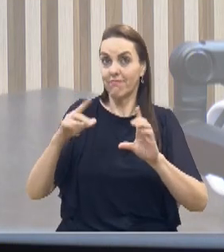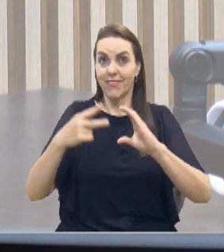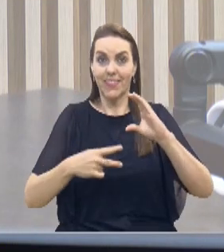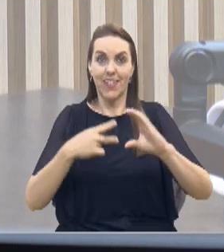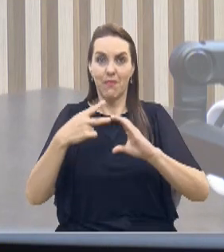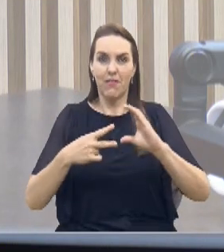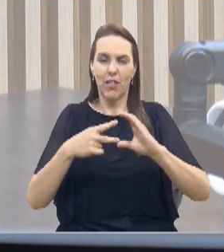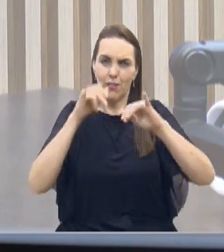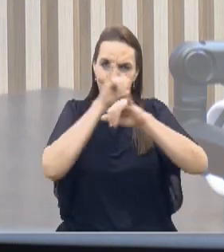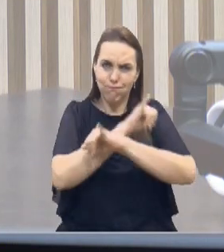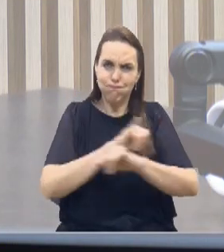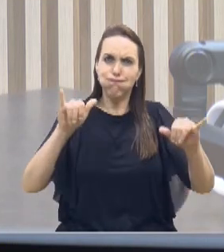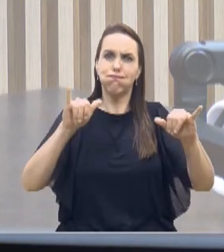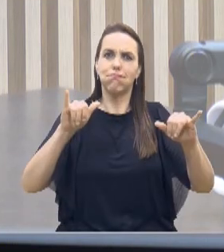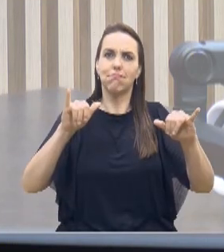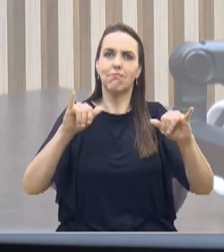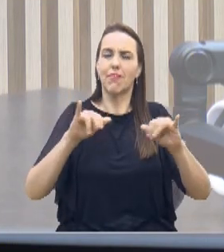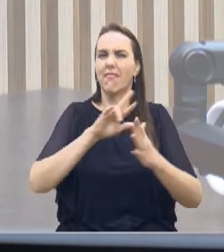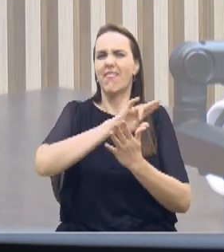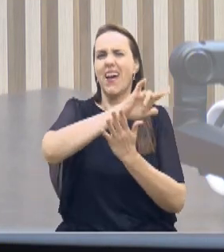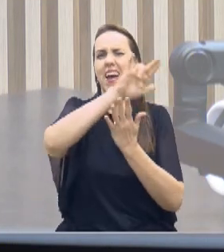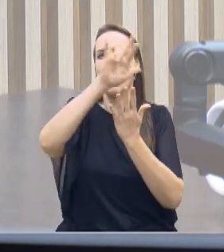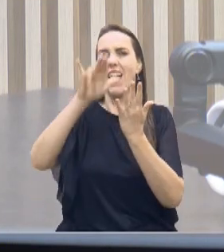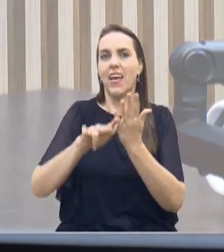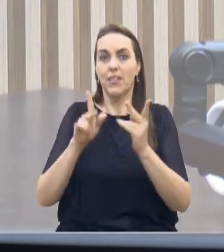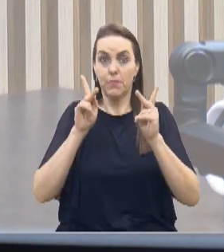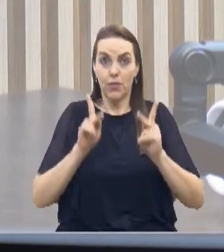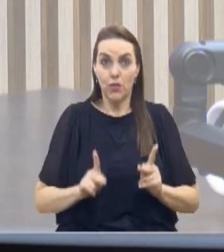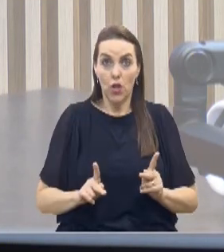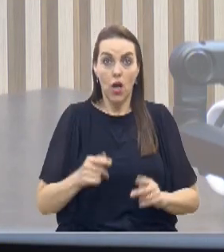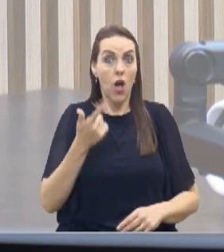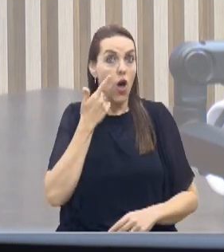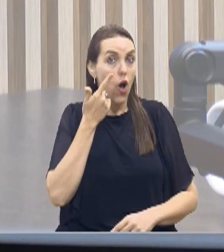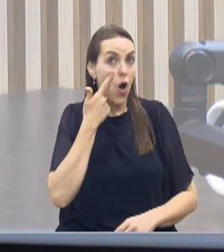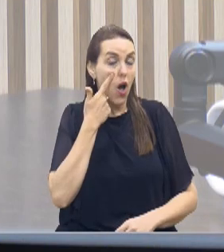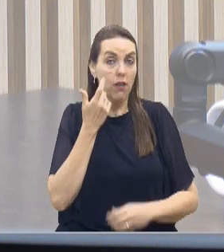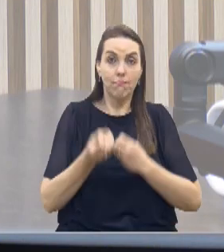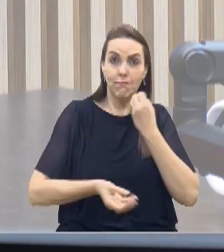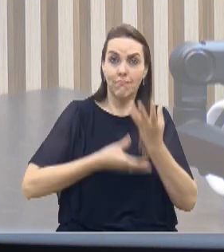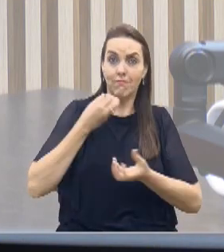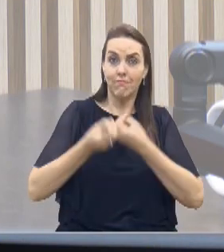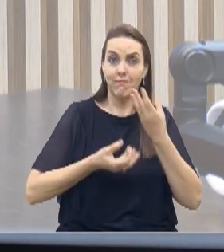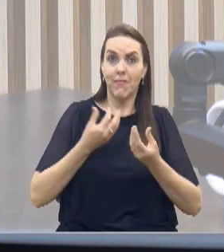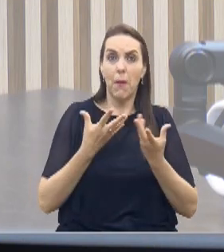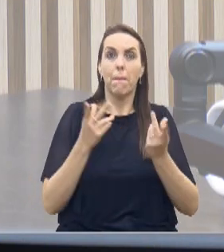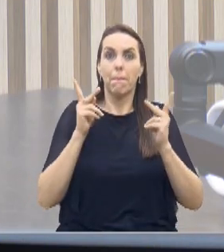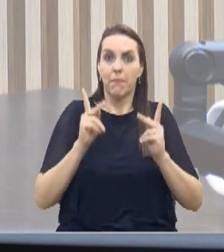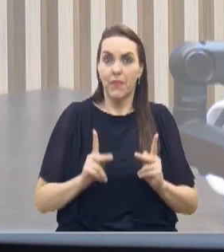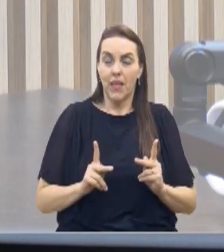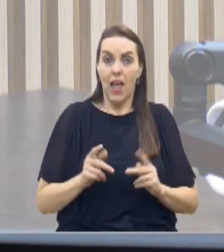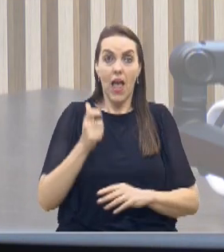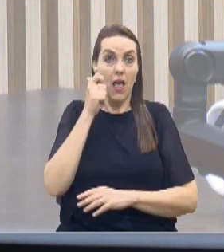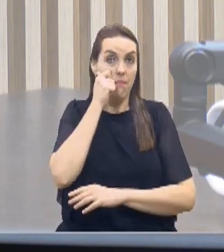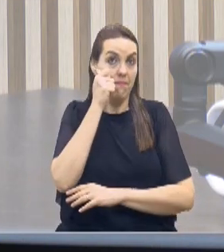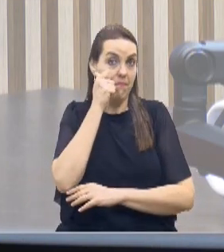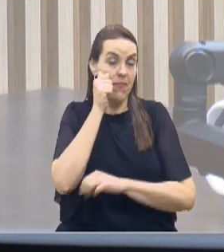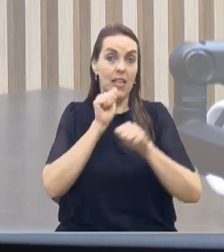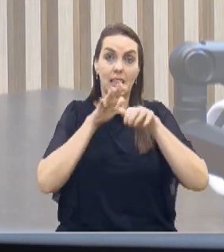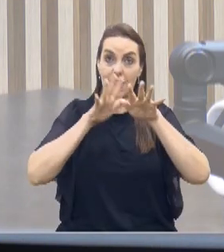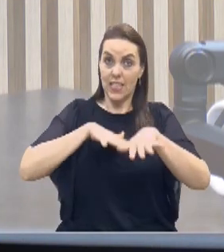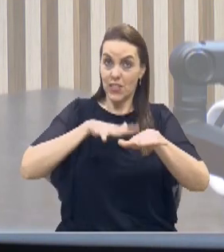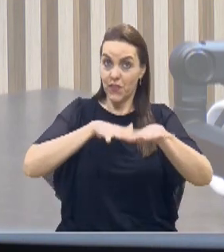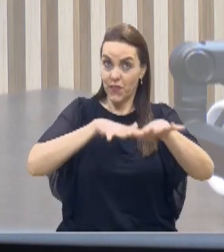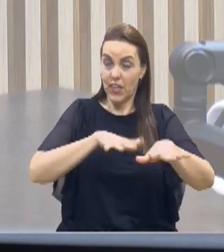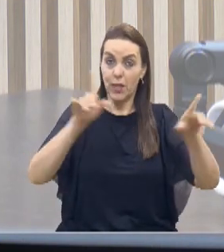para muita gente. E olha para quanta gente a gente contou as nossas histórias, porque nós transmitimos ao vivo desfile cênico musical